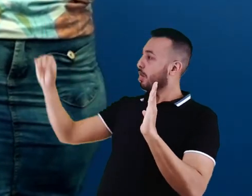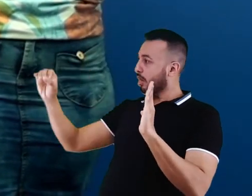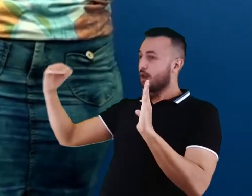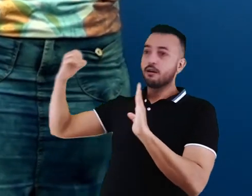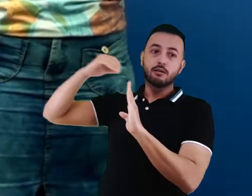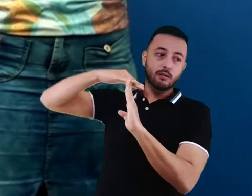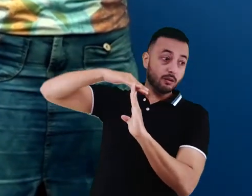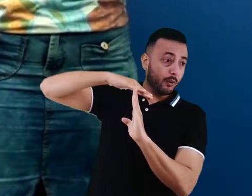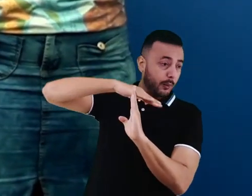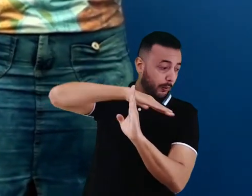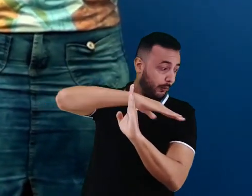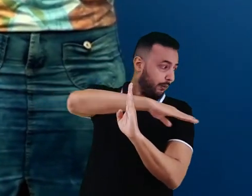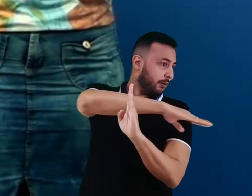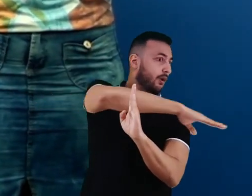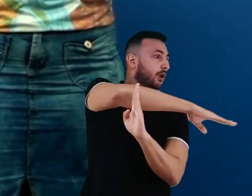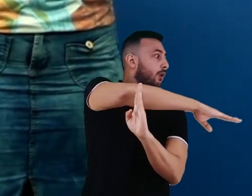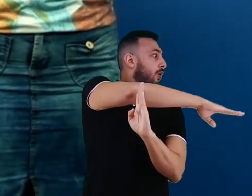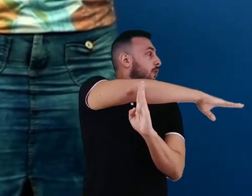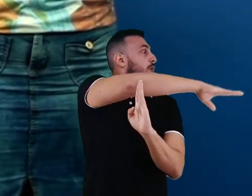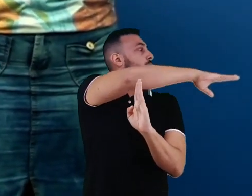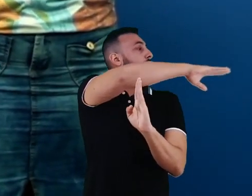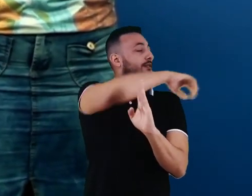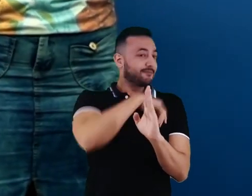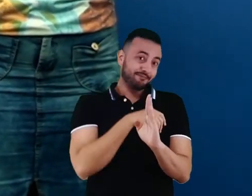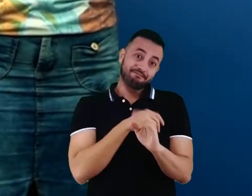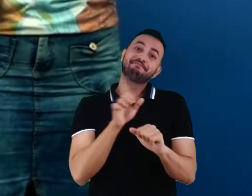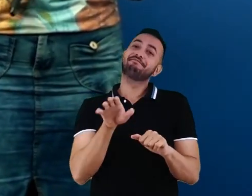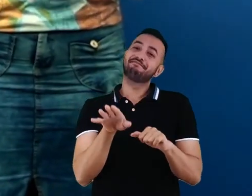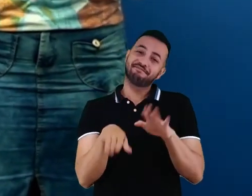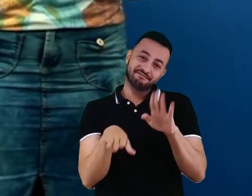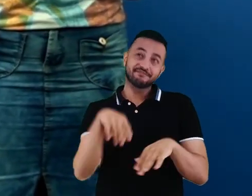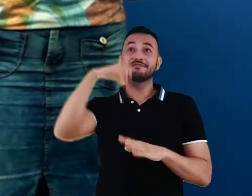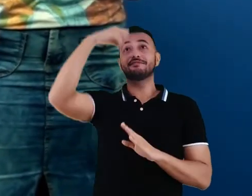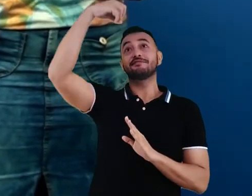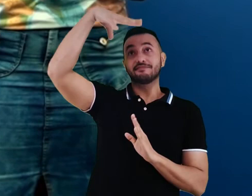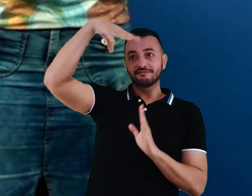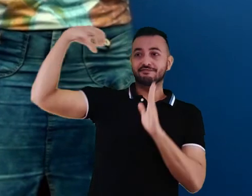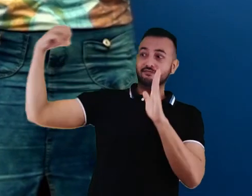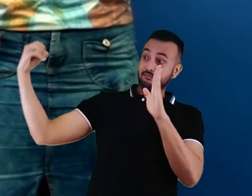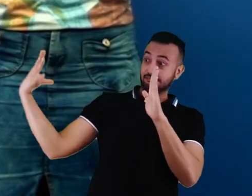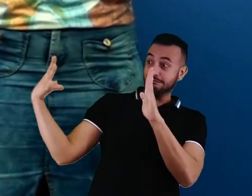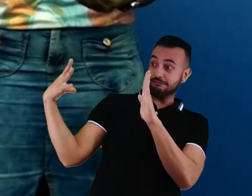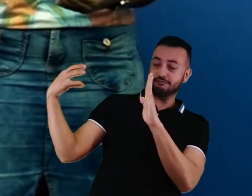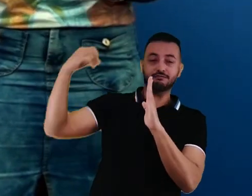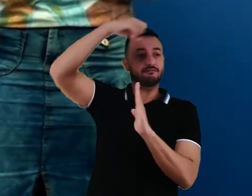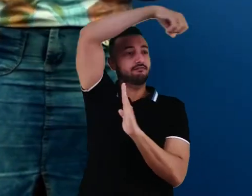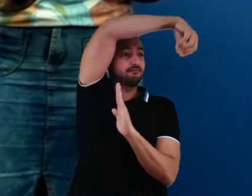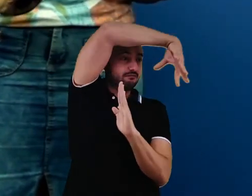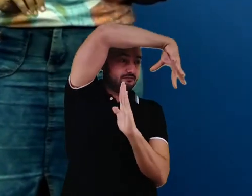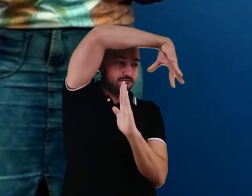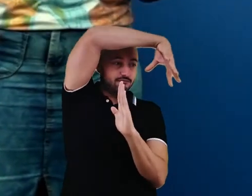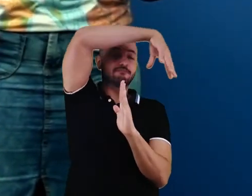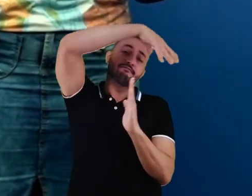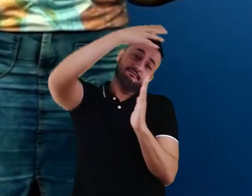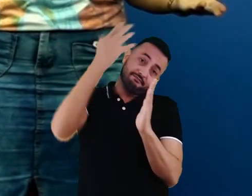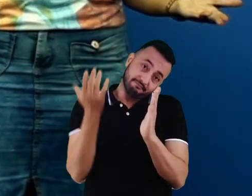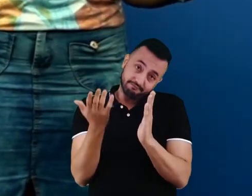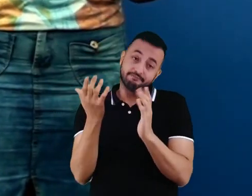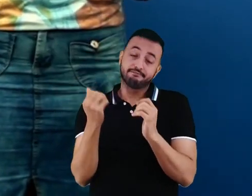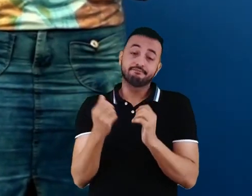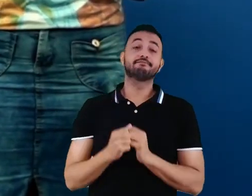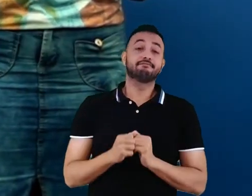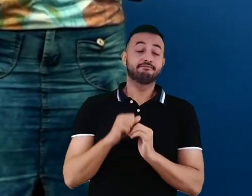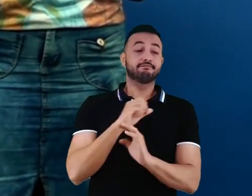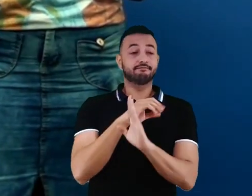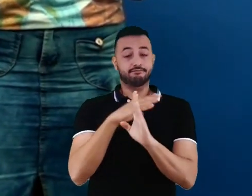com a mudança do Sol ou da luz que você colocar, da lanterna, por exemplo, a sombra daquele objeto ou